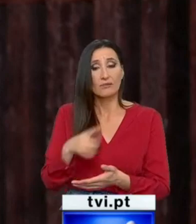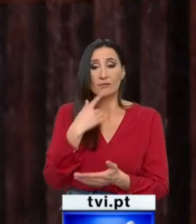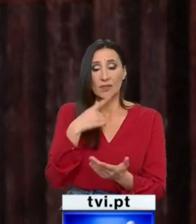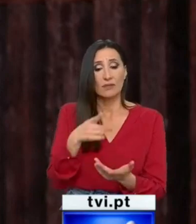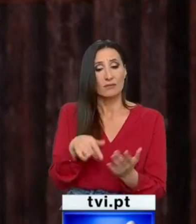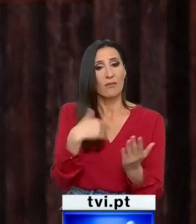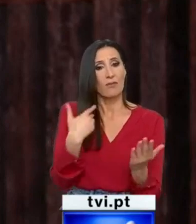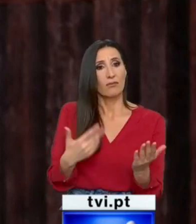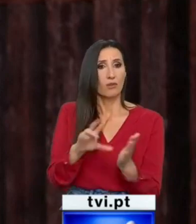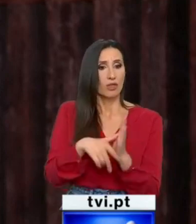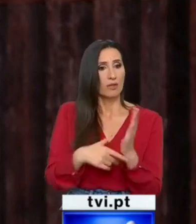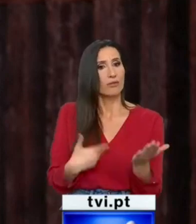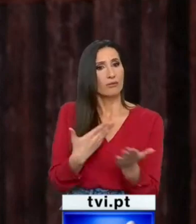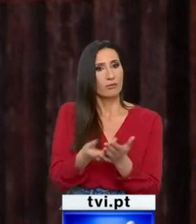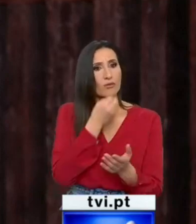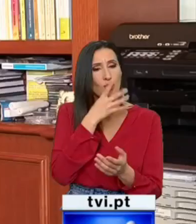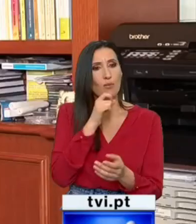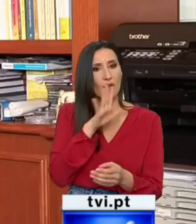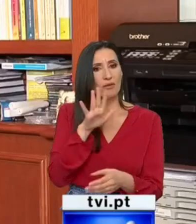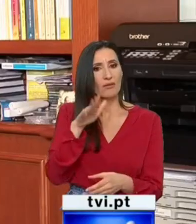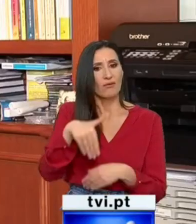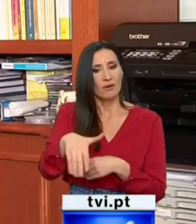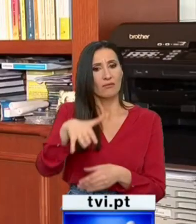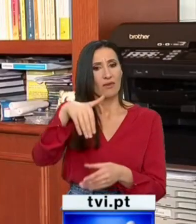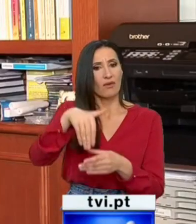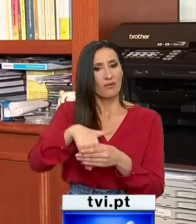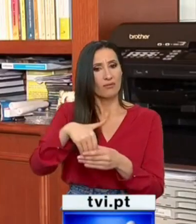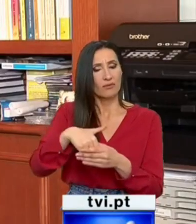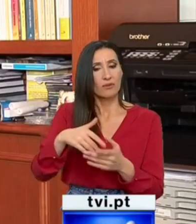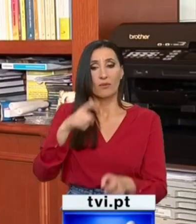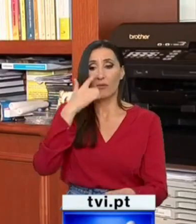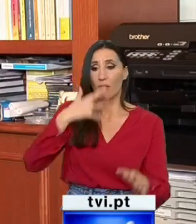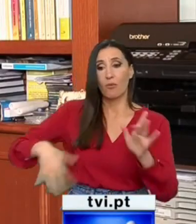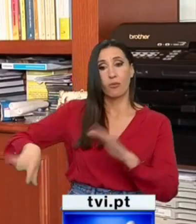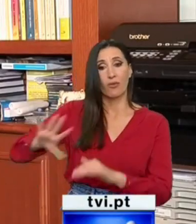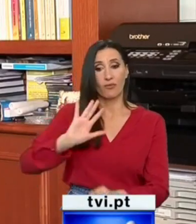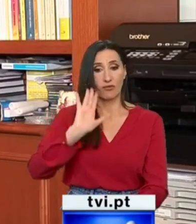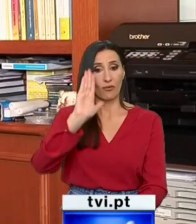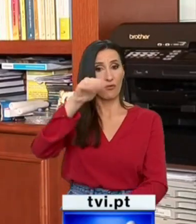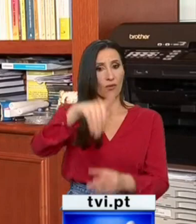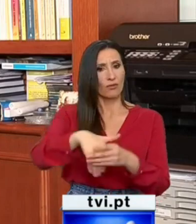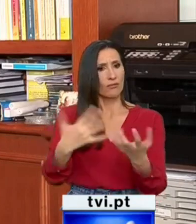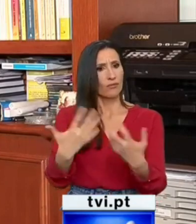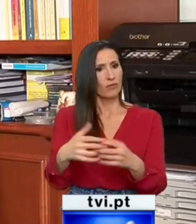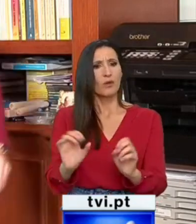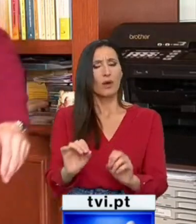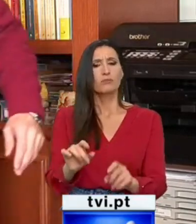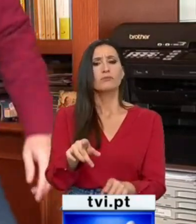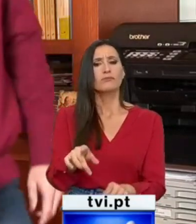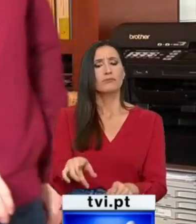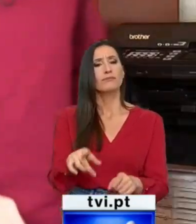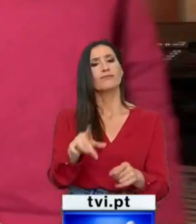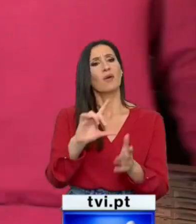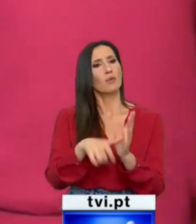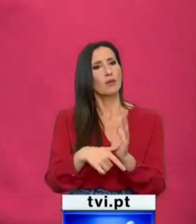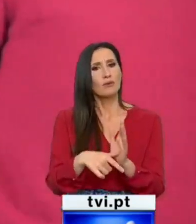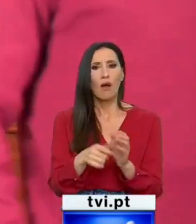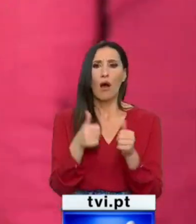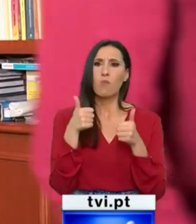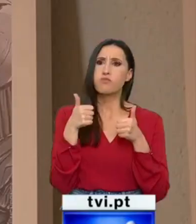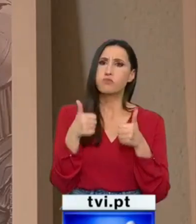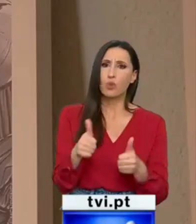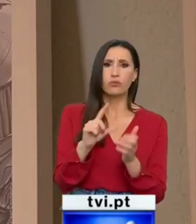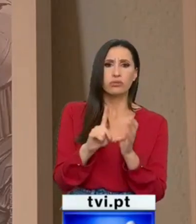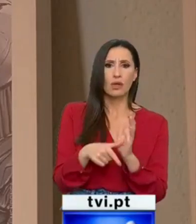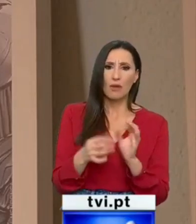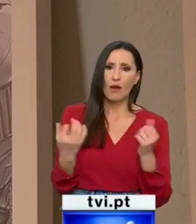considerou válida para ir à votação. E o público que votou não teve dúvidas. O Fronteira era, de facto, um bom